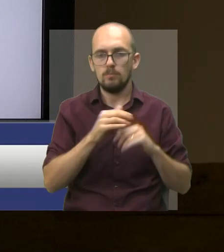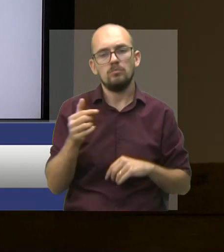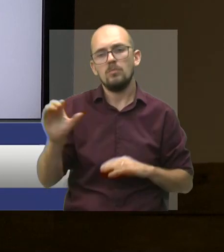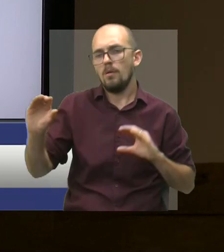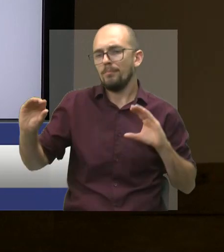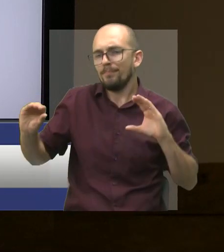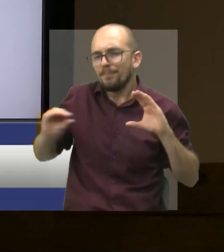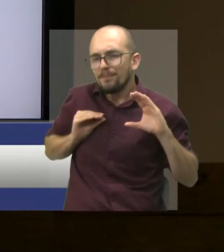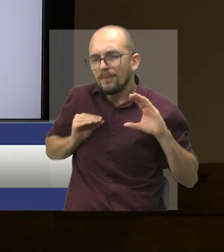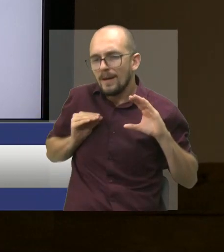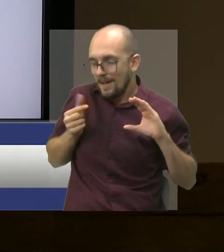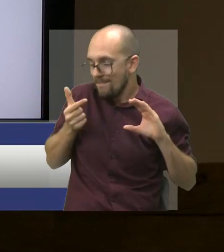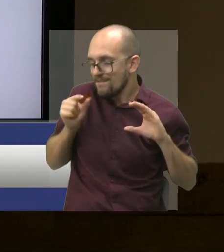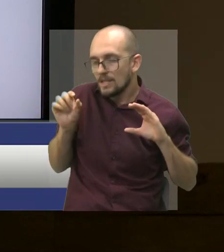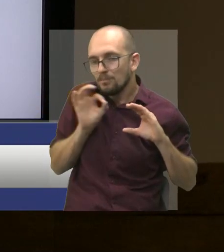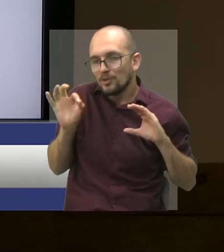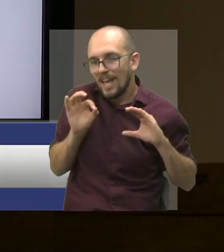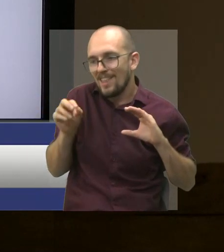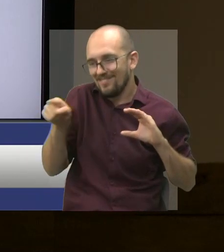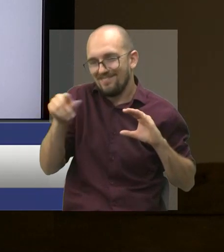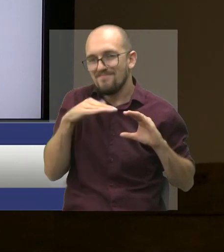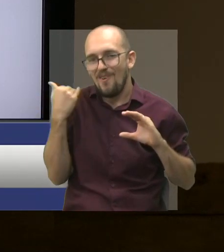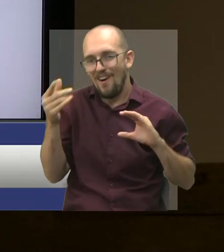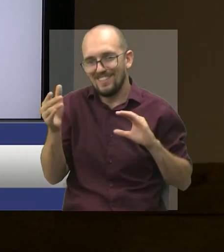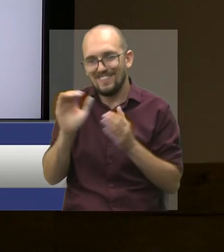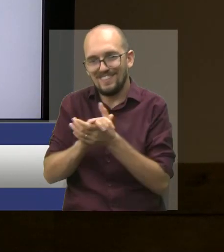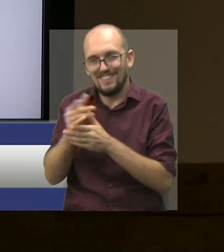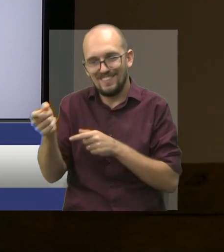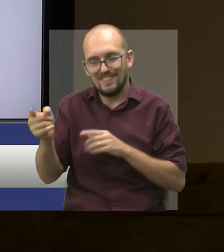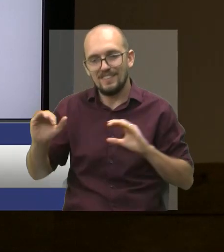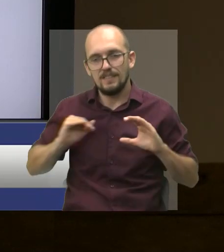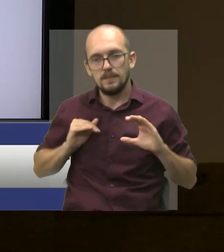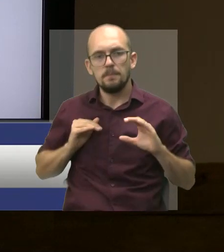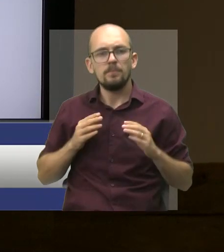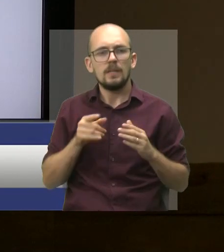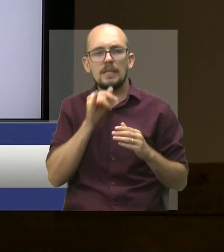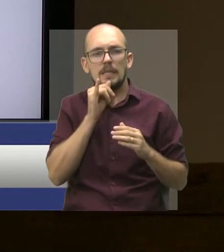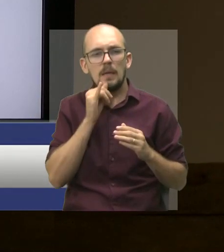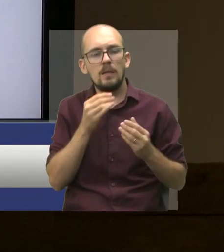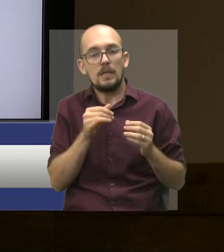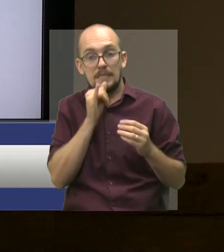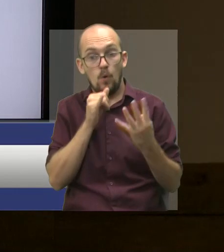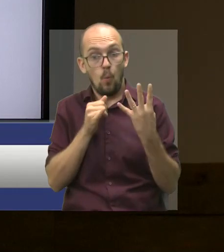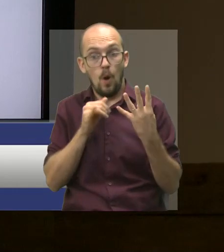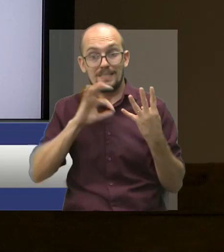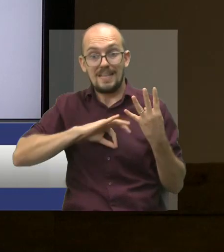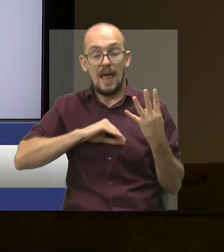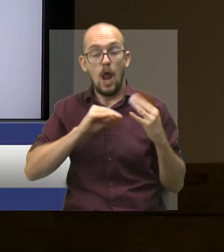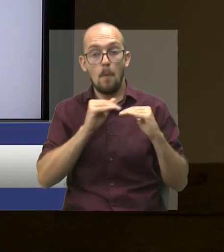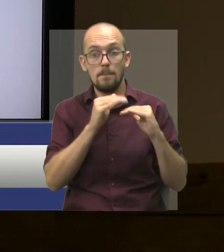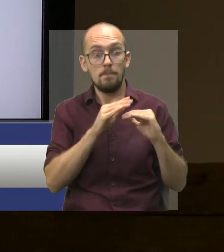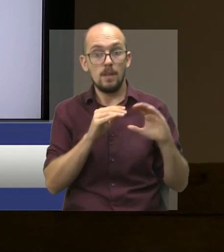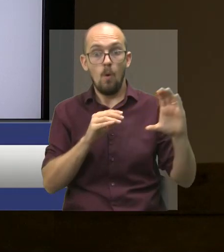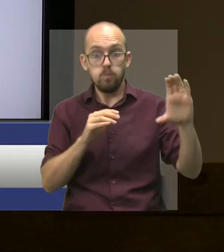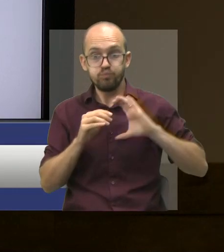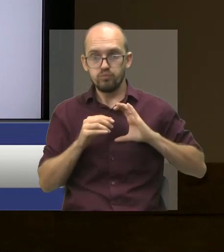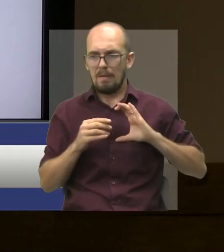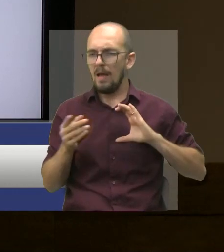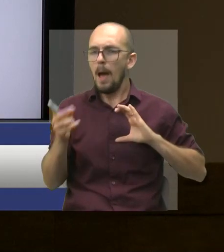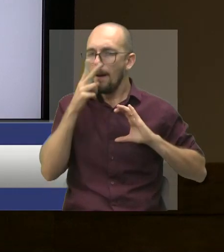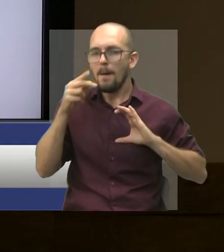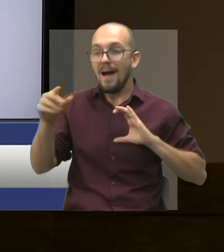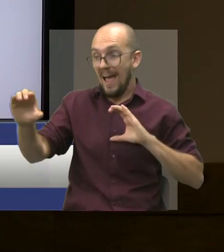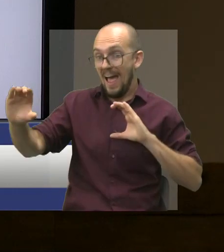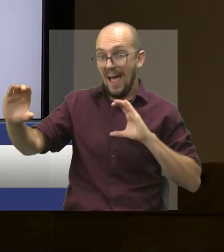Ah, mas se a sua aposentadoria é acima de 4 salários mínimos, para que você vai precisar dessa pensão? Já não está com uma boa renda de